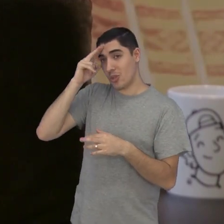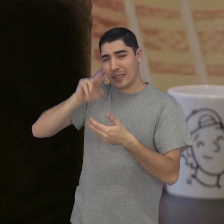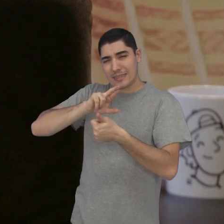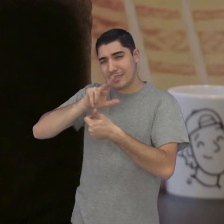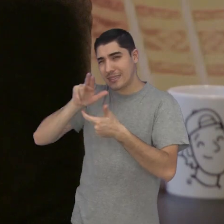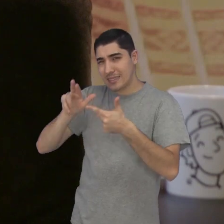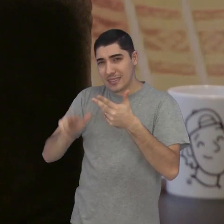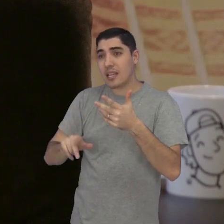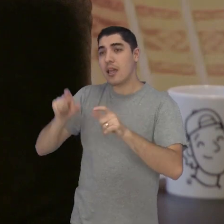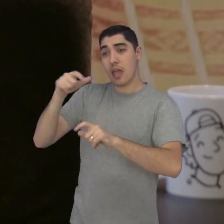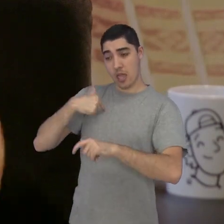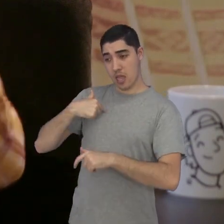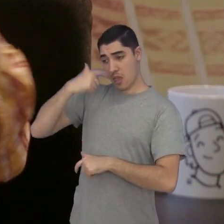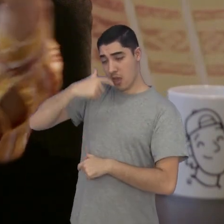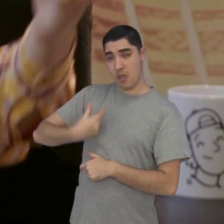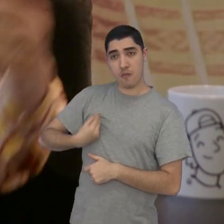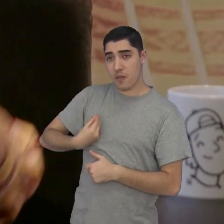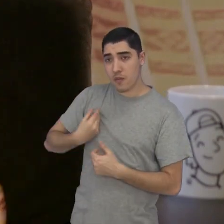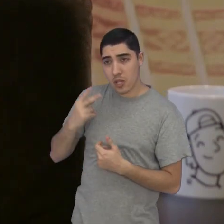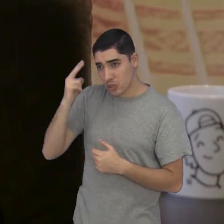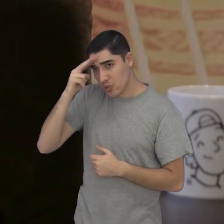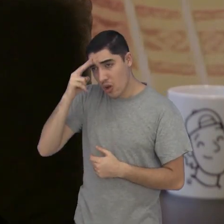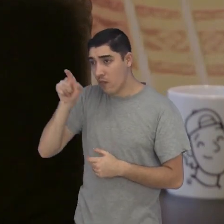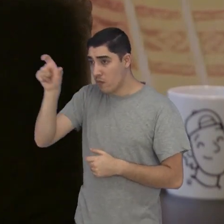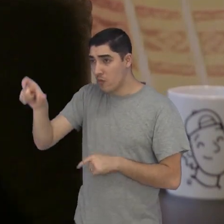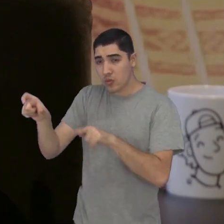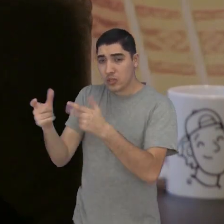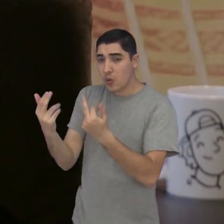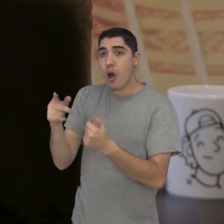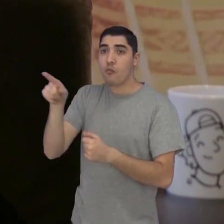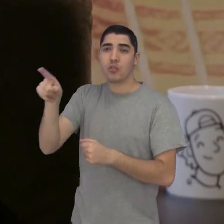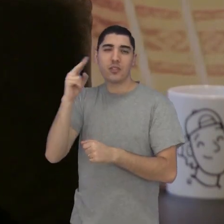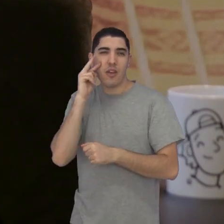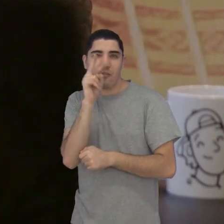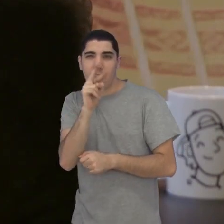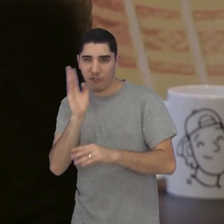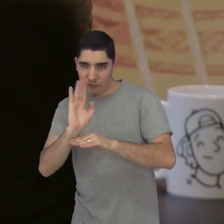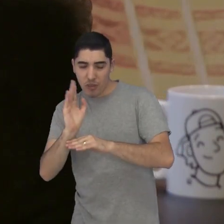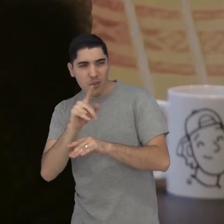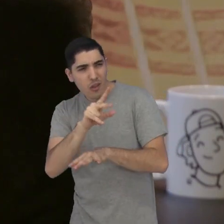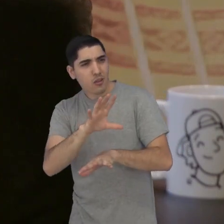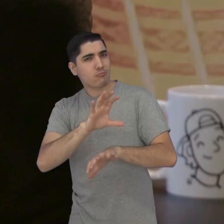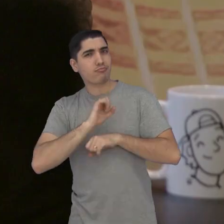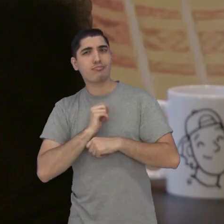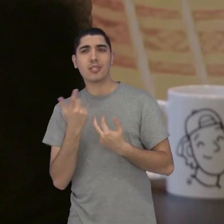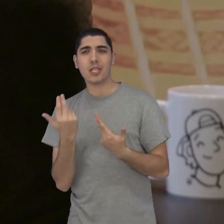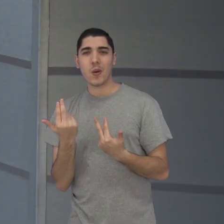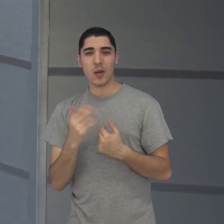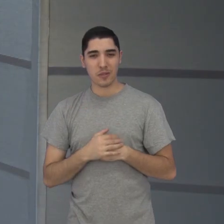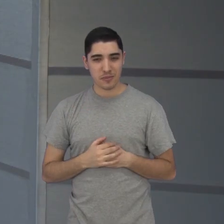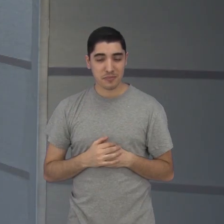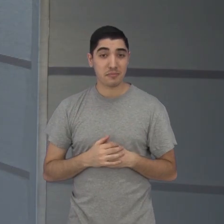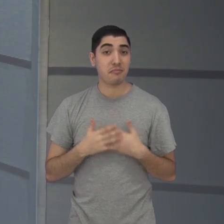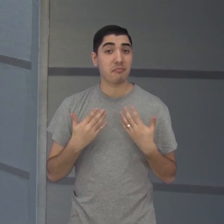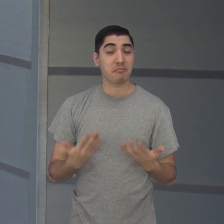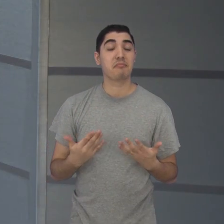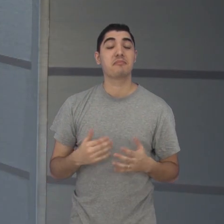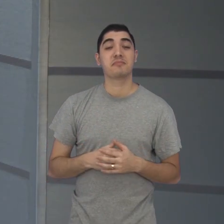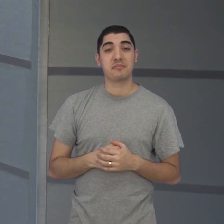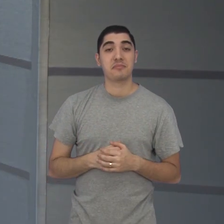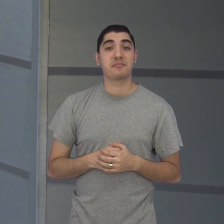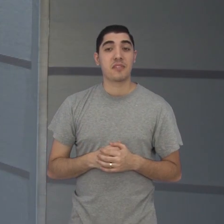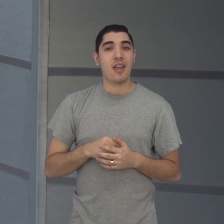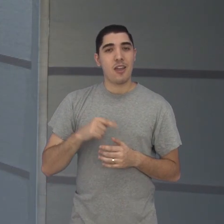mesmo, vividas por mim, por você. Alguma coisa você vai se identificar nas histórias dos filmes, né? Cara, a gente